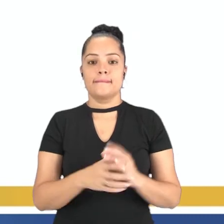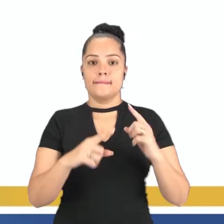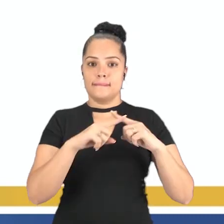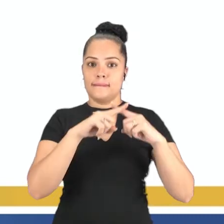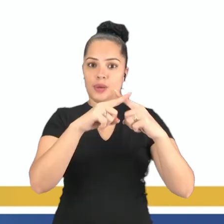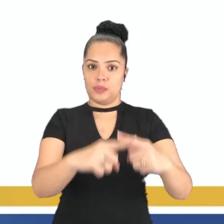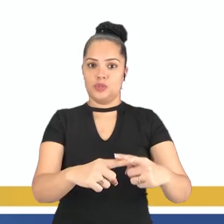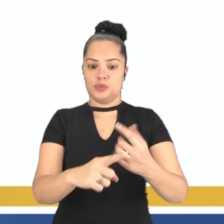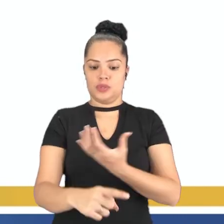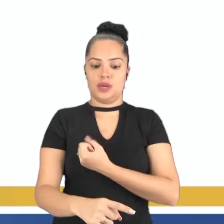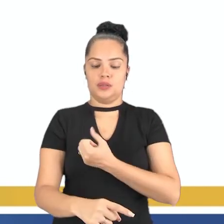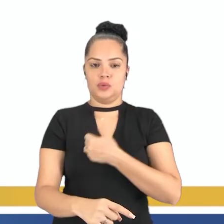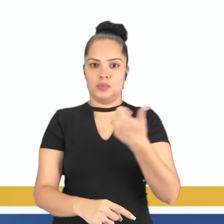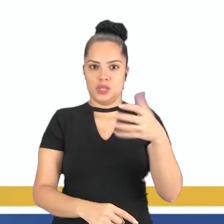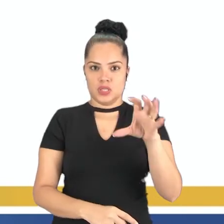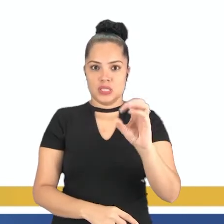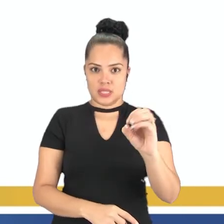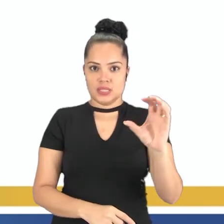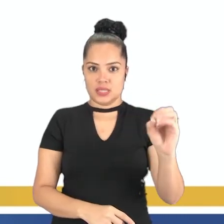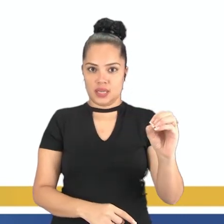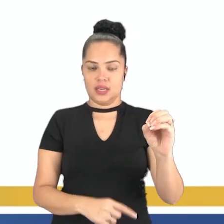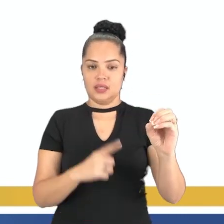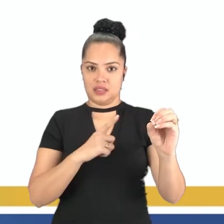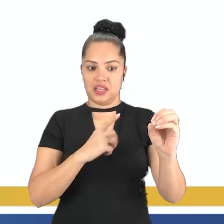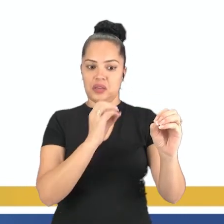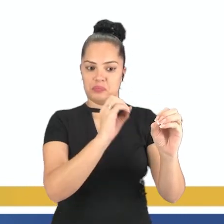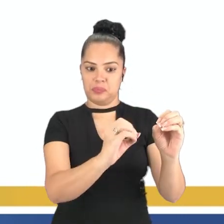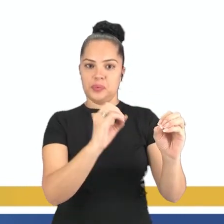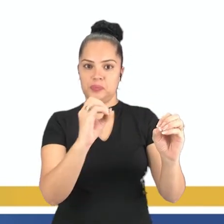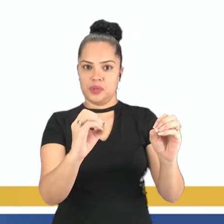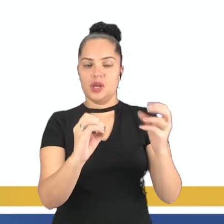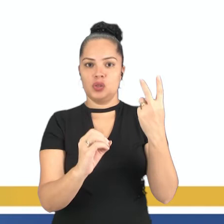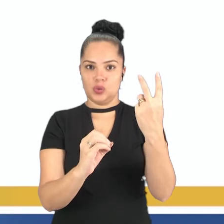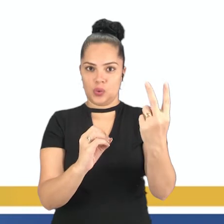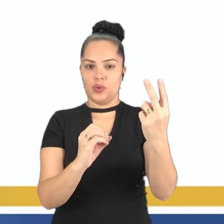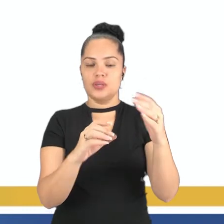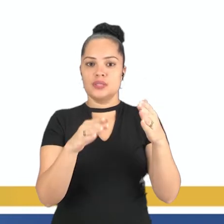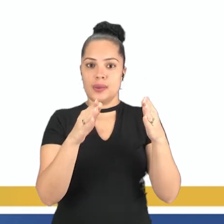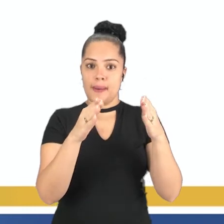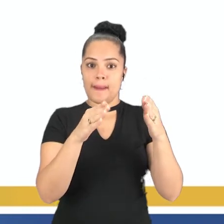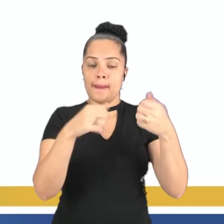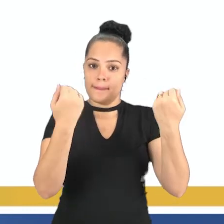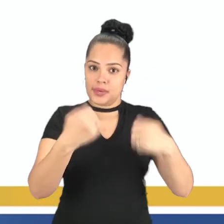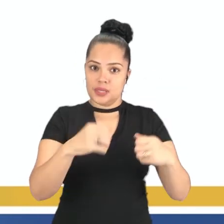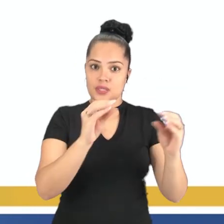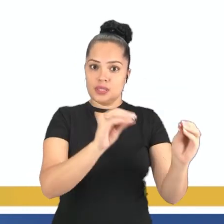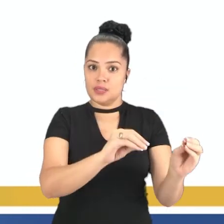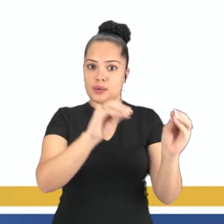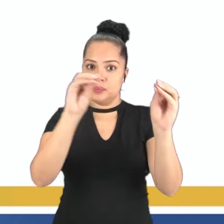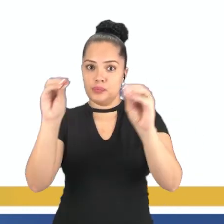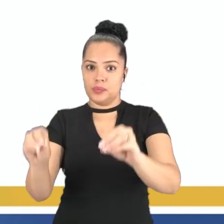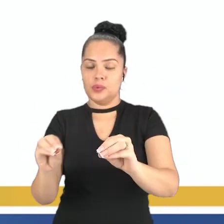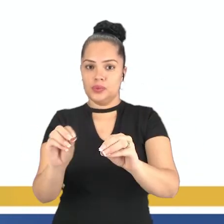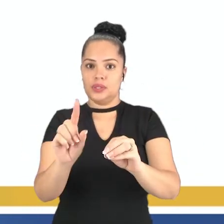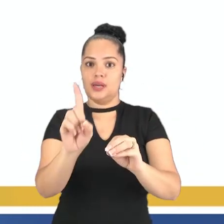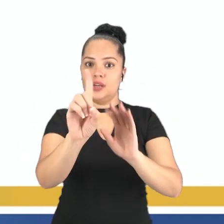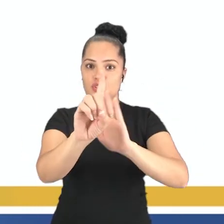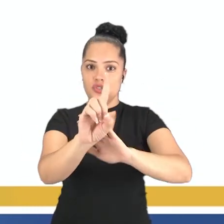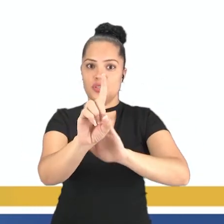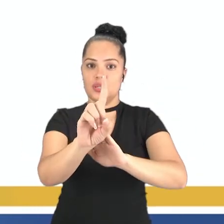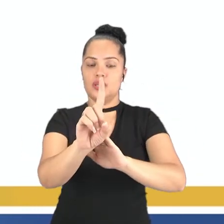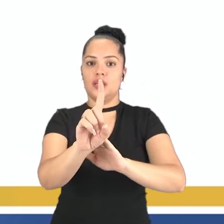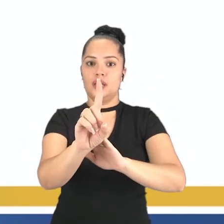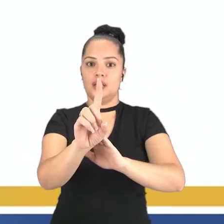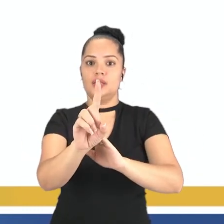por 100 é a mesma coisa. Como 100 tem dois zeros, você vai andar duas casas para a direita. Então,